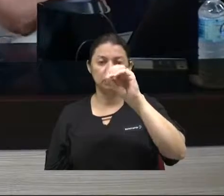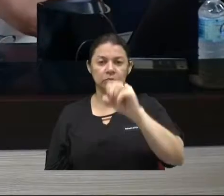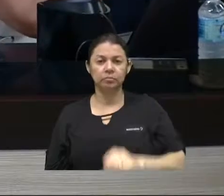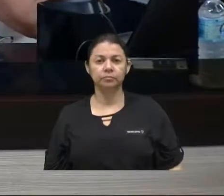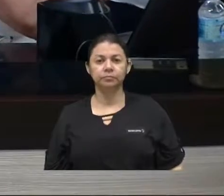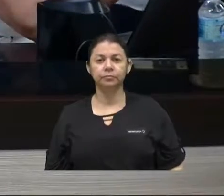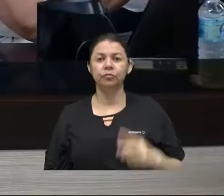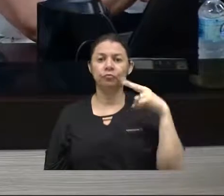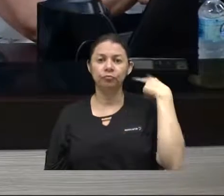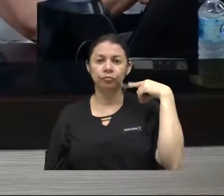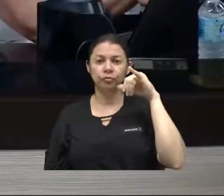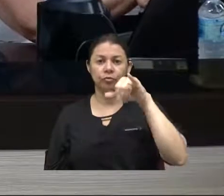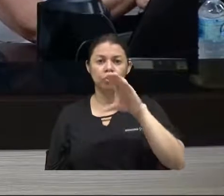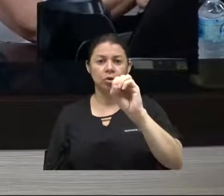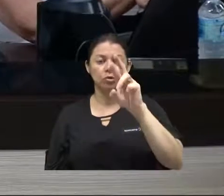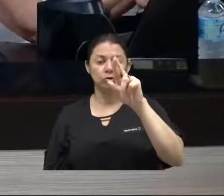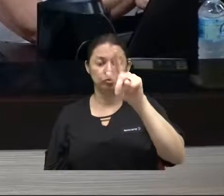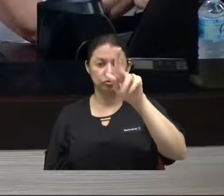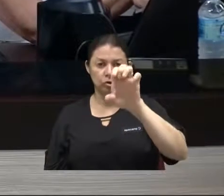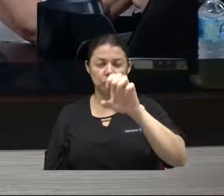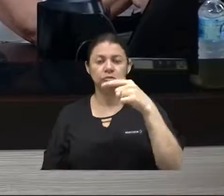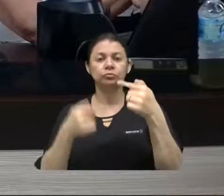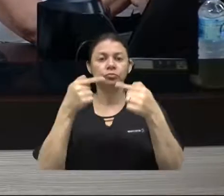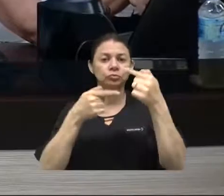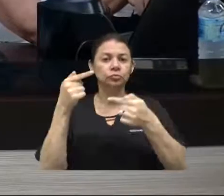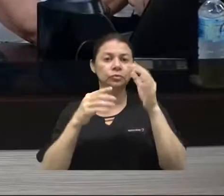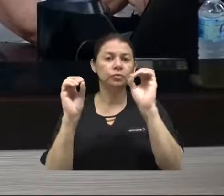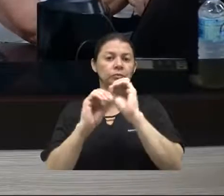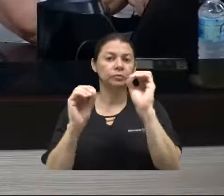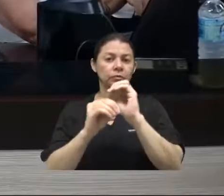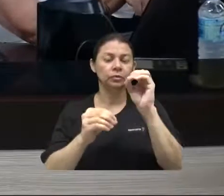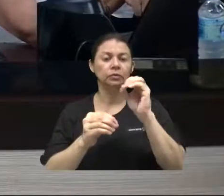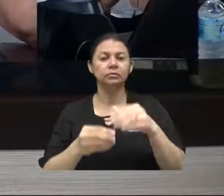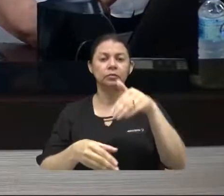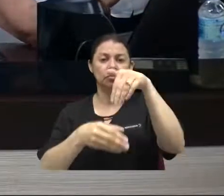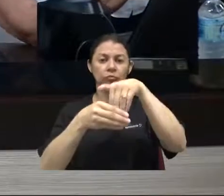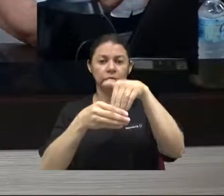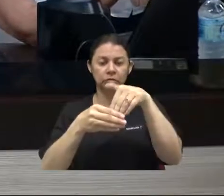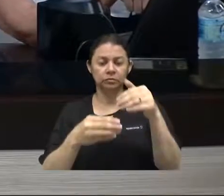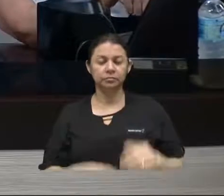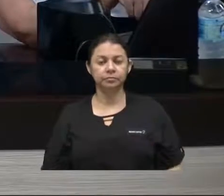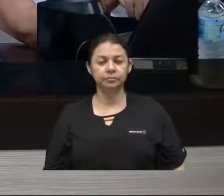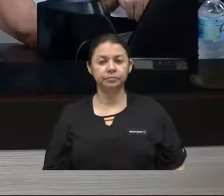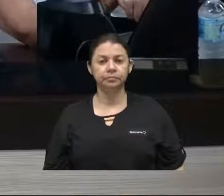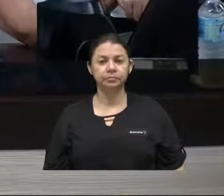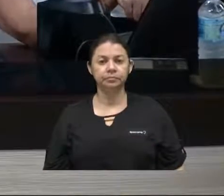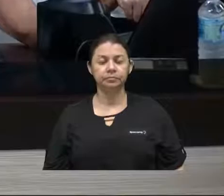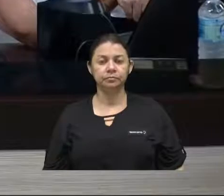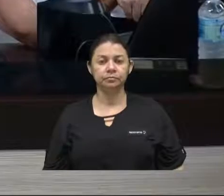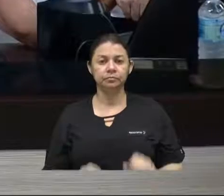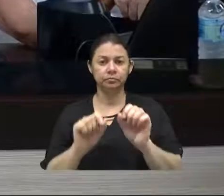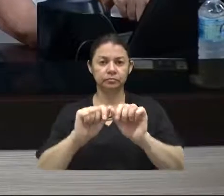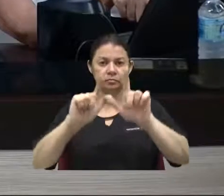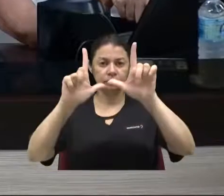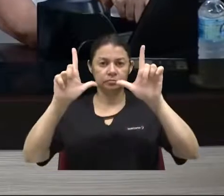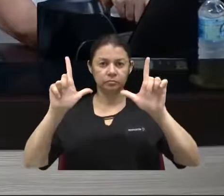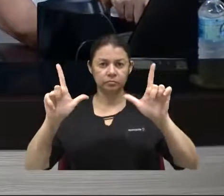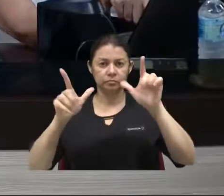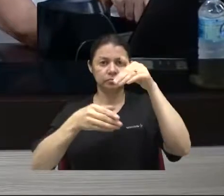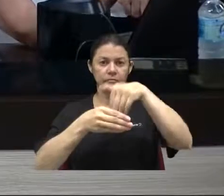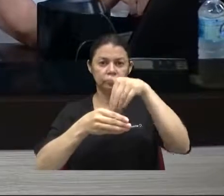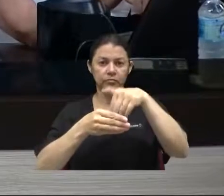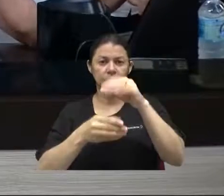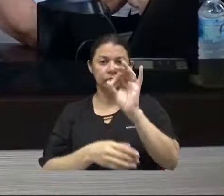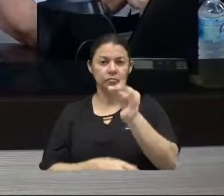discussão. Não havendo... Vai à votação. E o painel de votação, ele